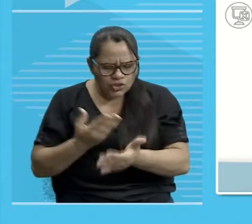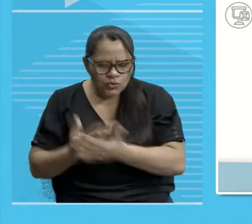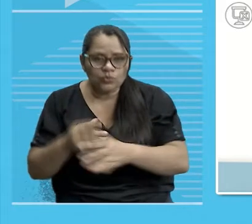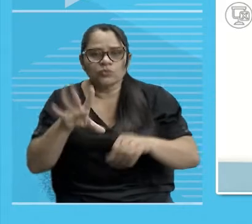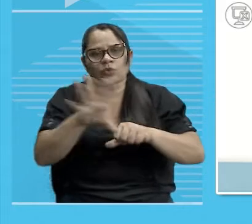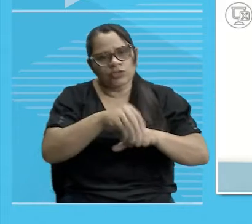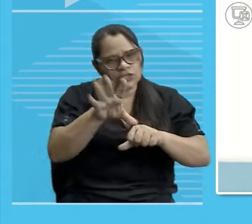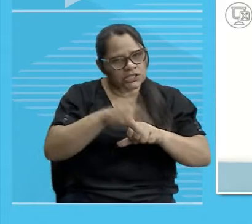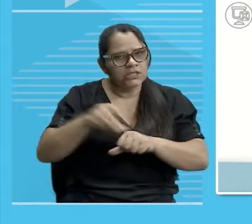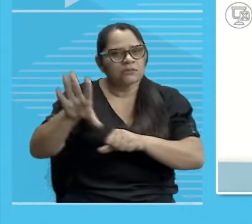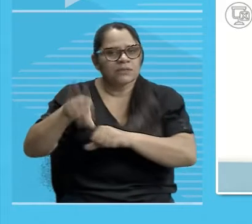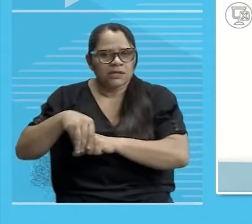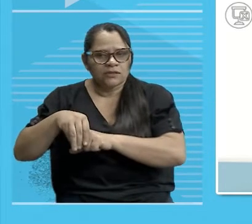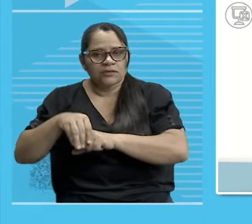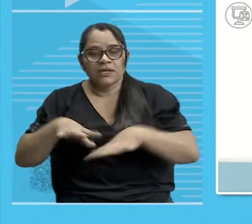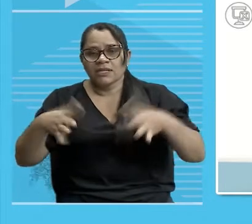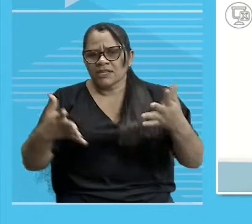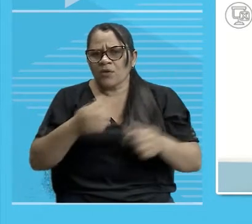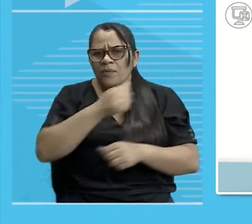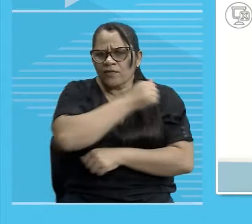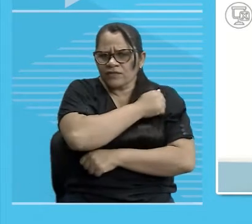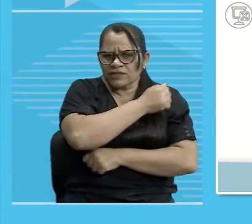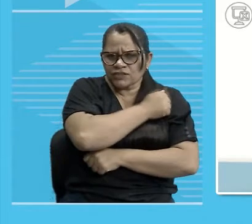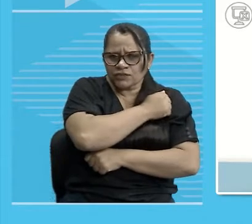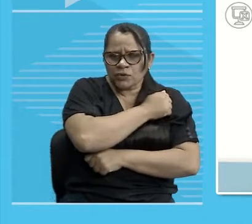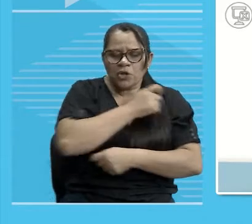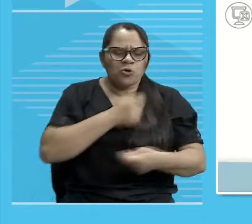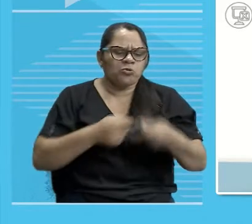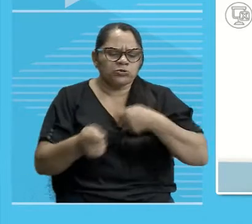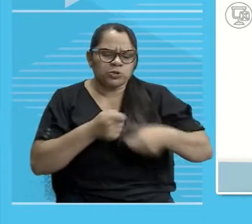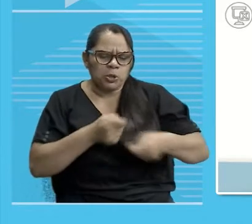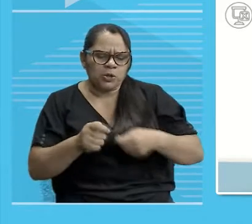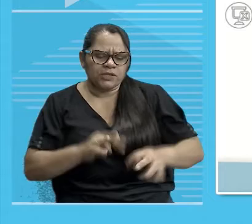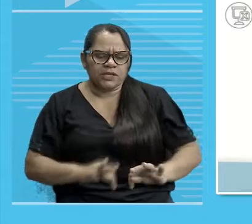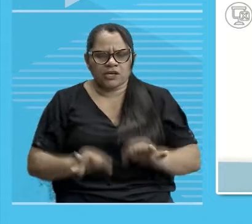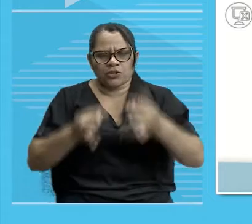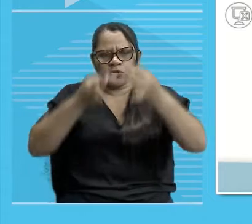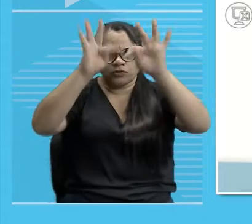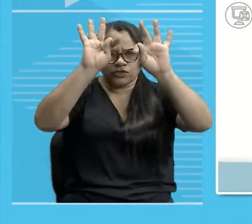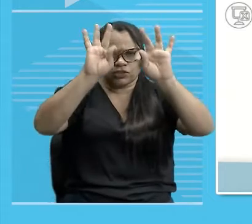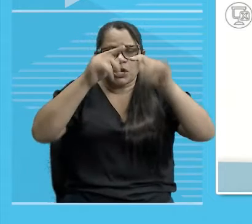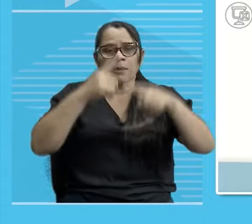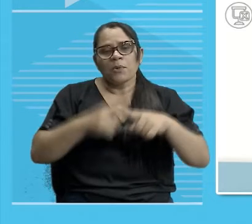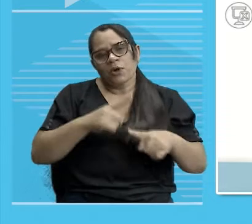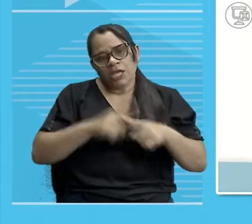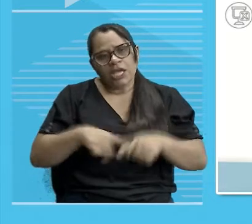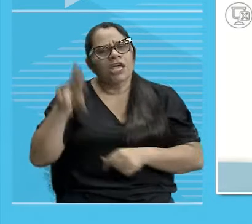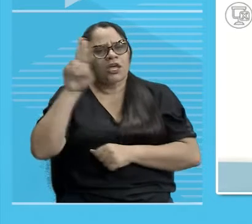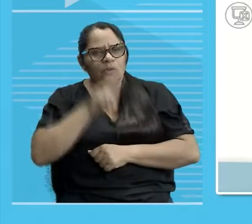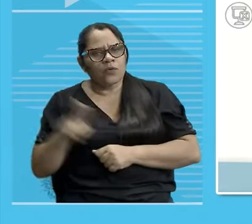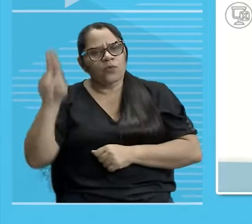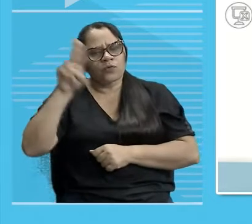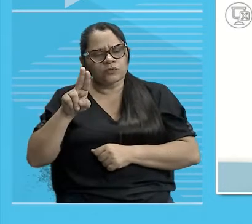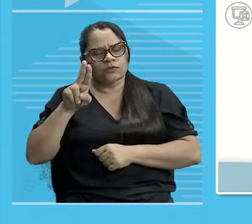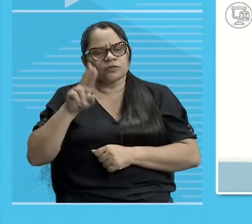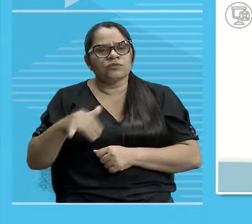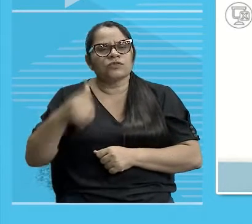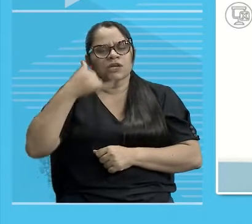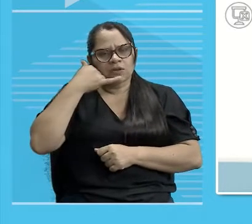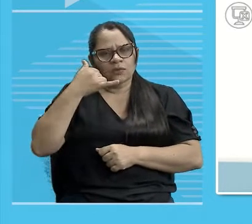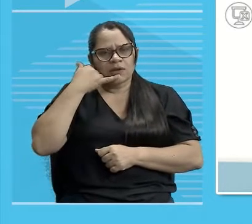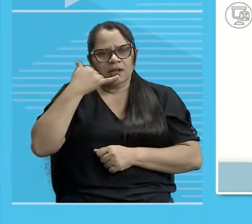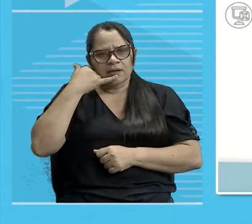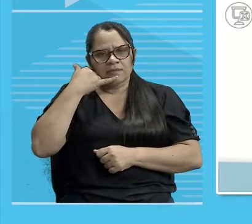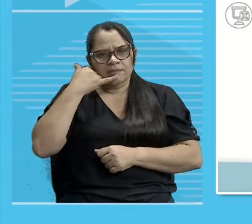ao professor aluno falou assim professor eu Domino A tecnologia porque eu sei utilizar o celular